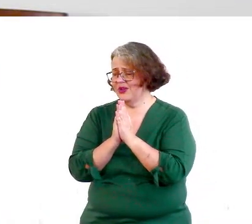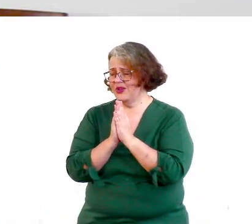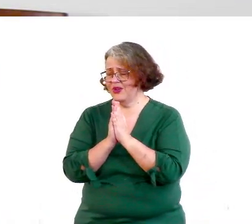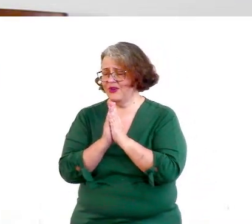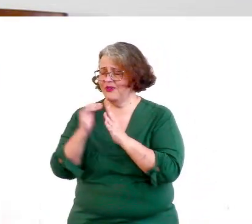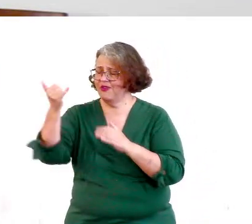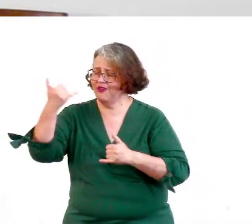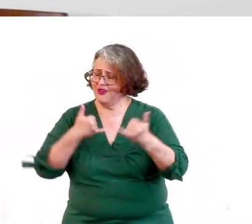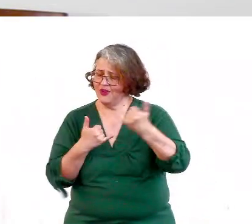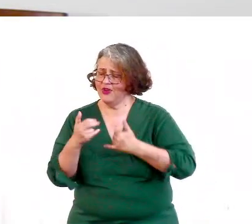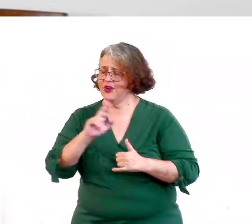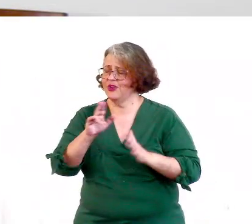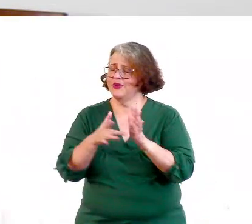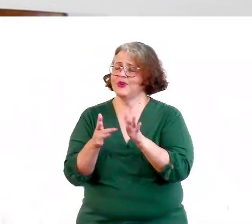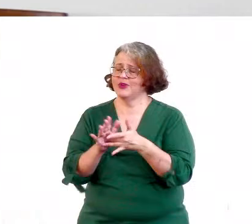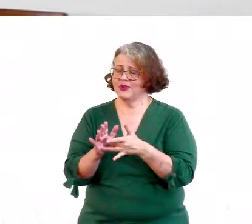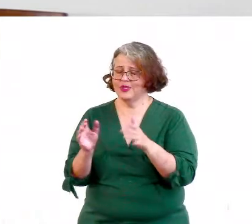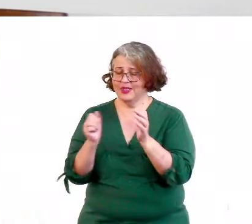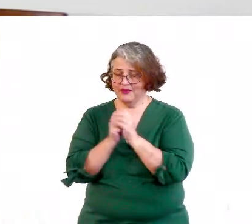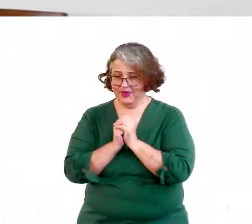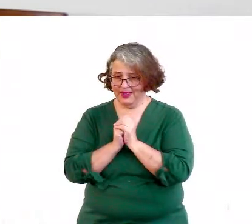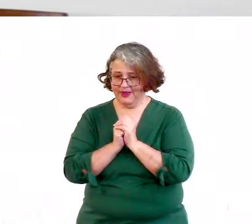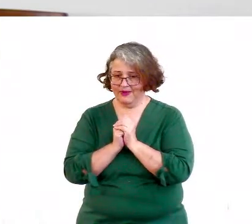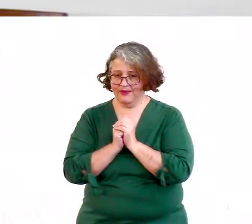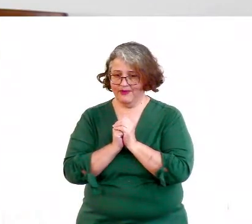esperançosos sempre, em nome de Jesus. Amém.